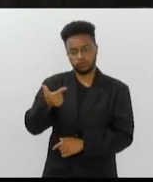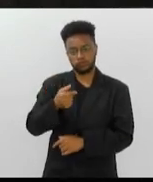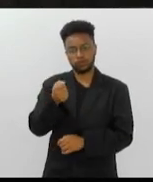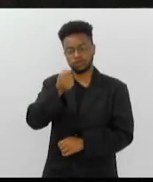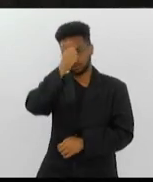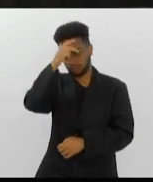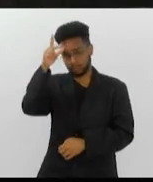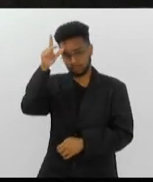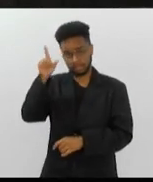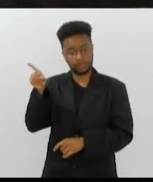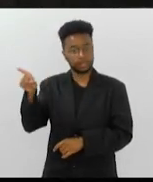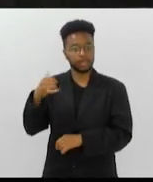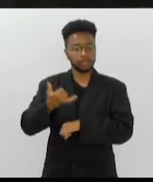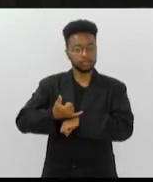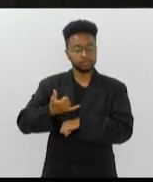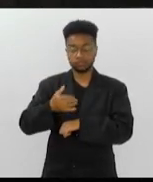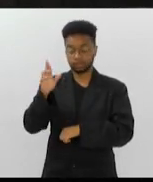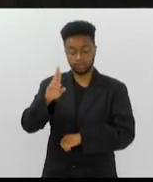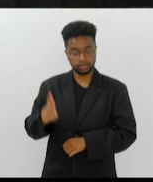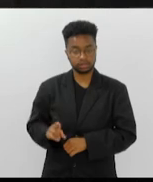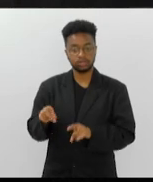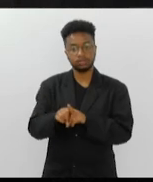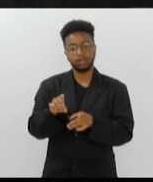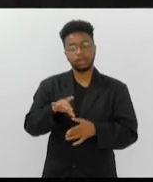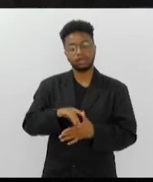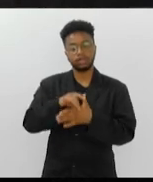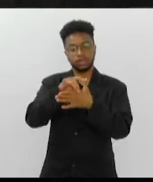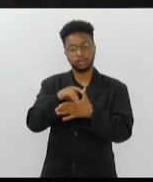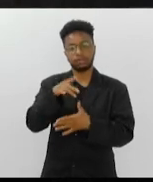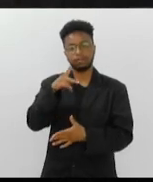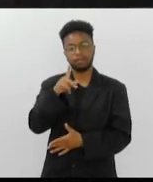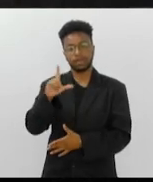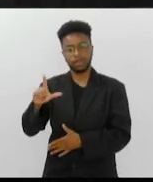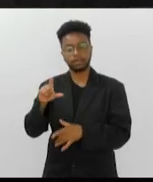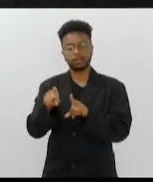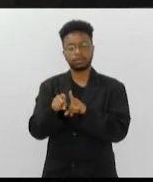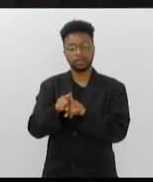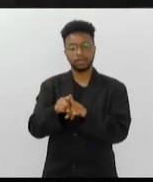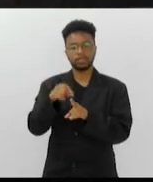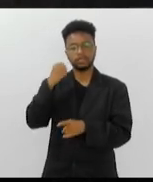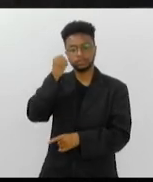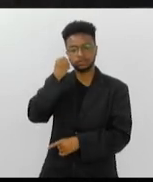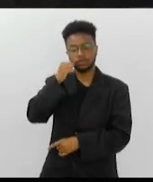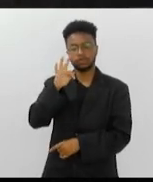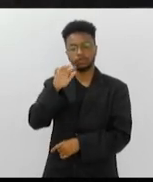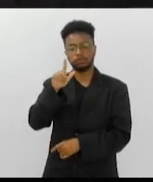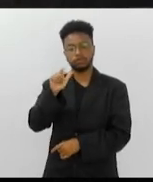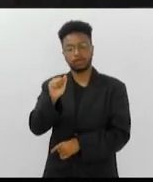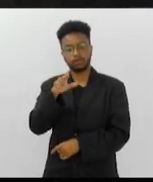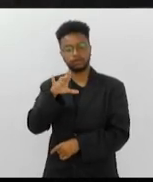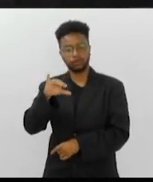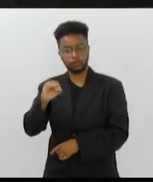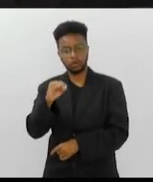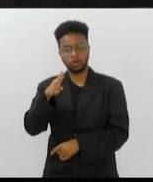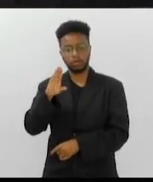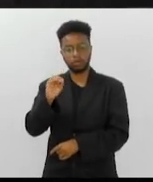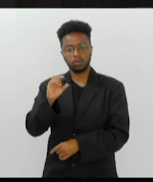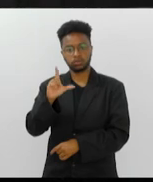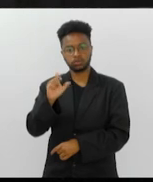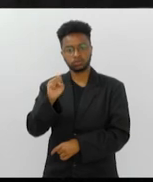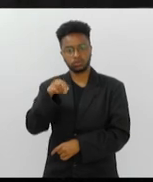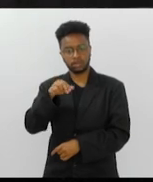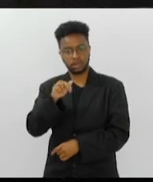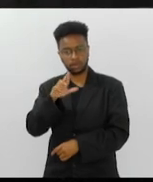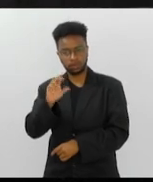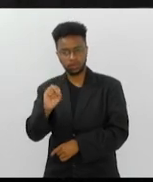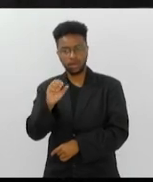Resende, os líderes do PL, governador Cláudio Castro, senador Flávio Bolsonaro, senador Portinho, presidente Altineu,